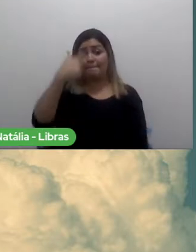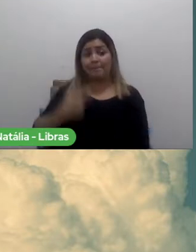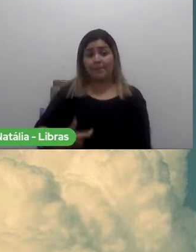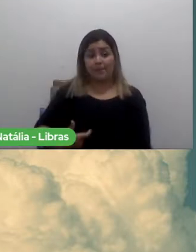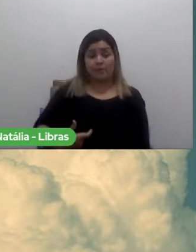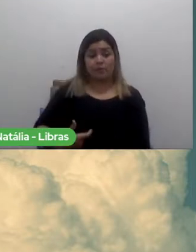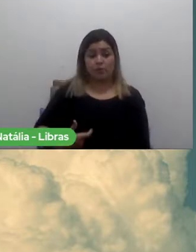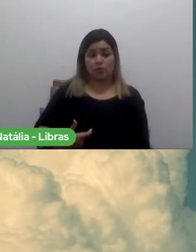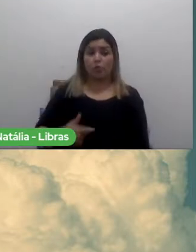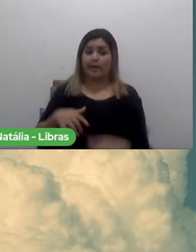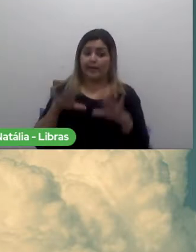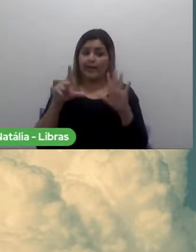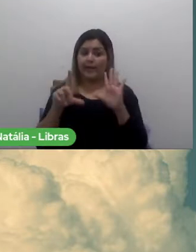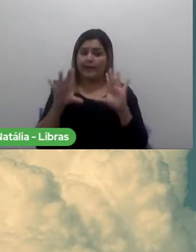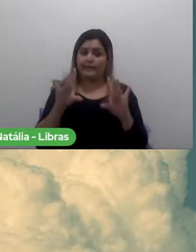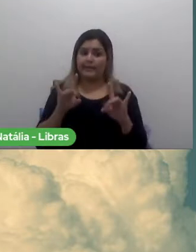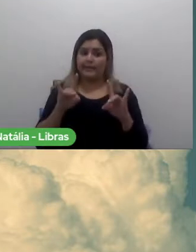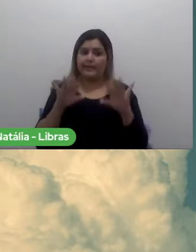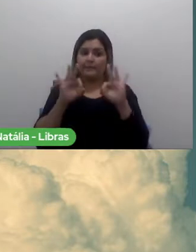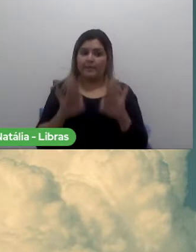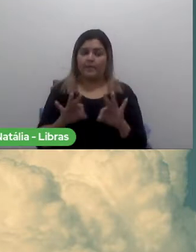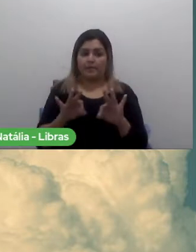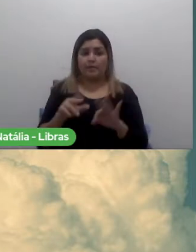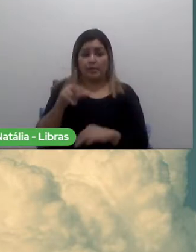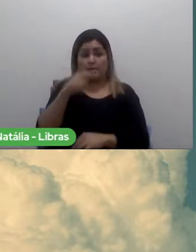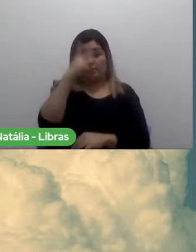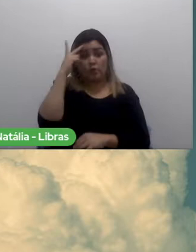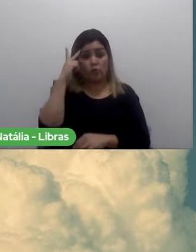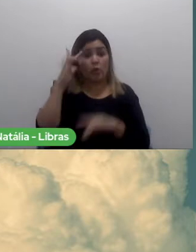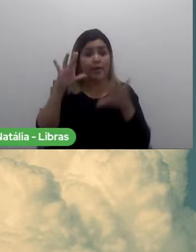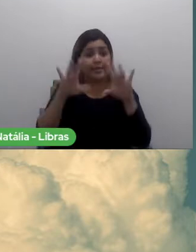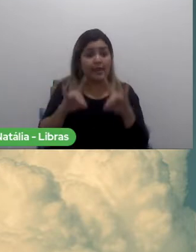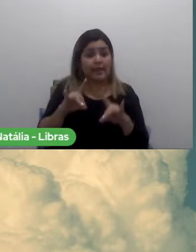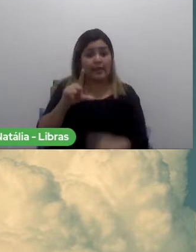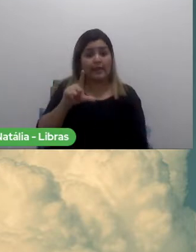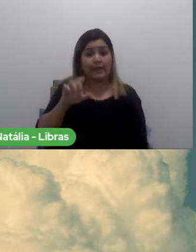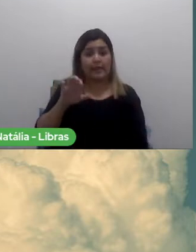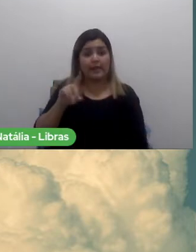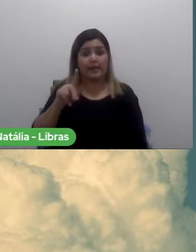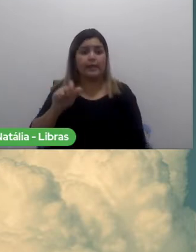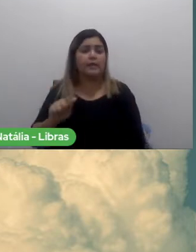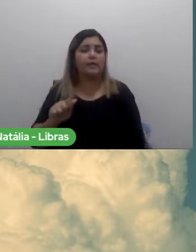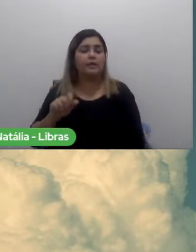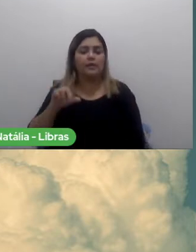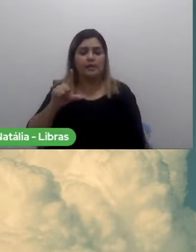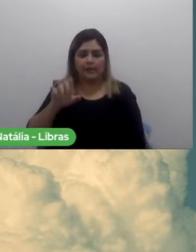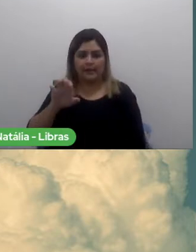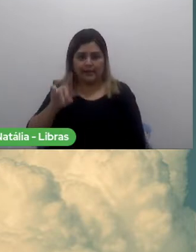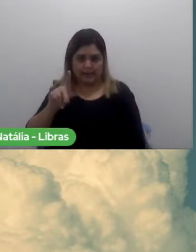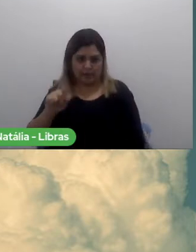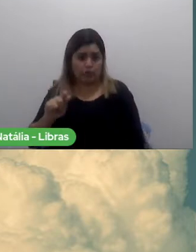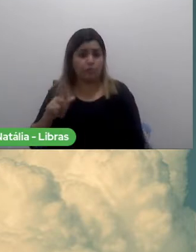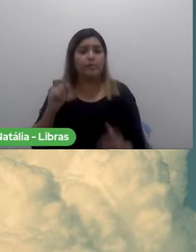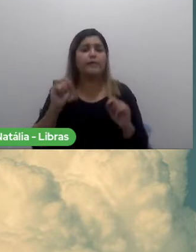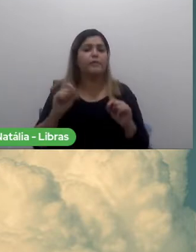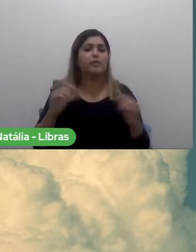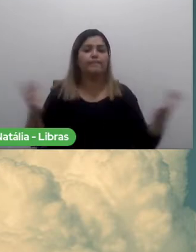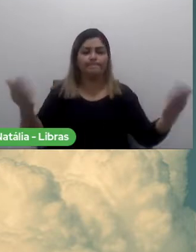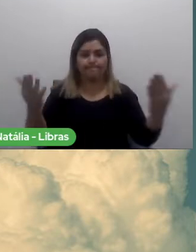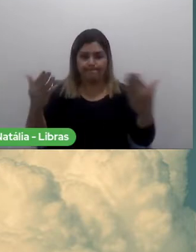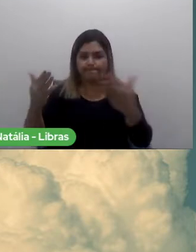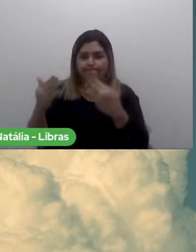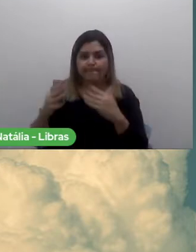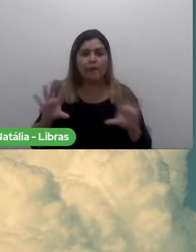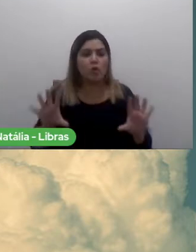não só a pessoa tech lead, mas principalmente a pessoa tech lead, deve fazer com o time? Ela deve chamar o time para uma dinâmica, e aí eu falo o